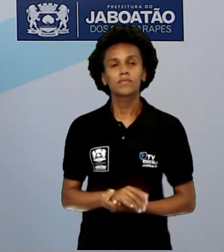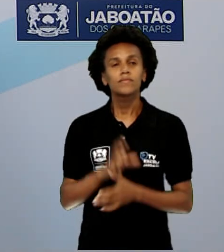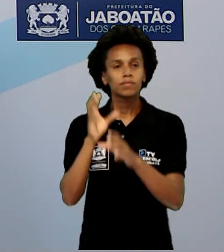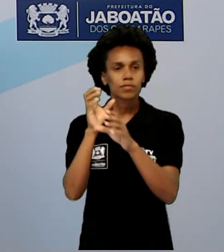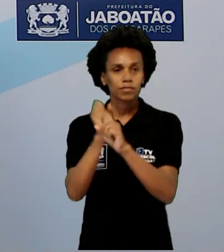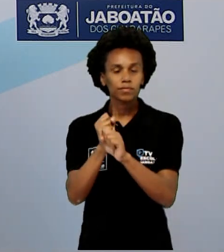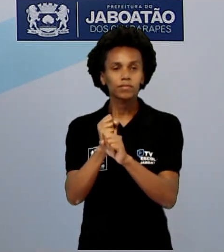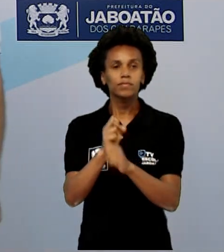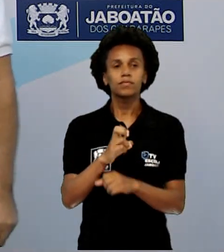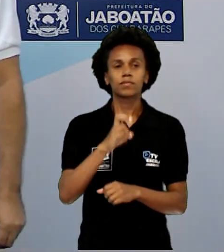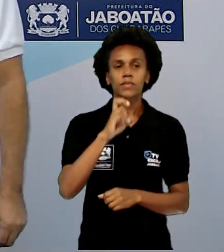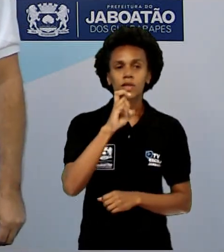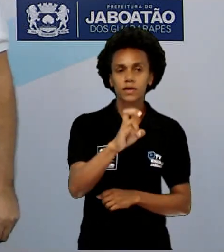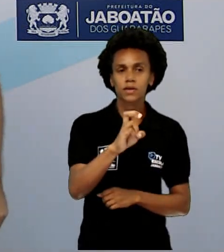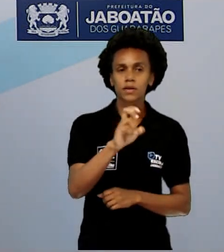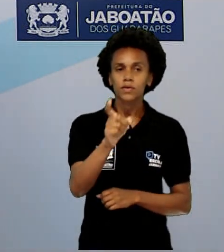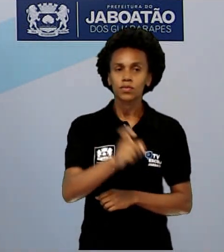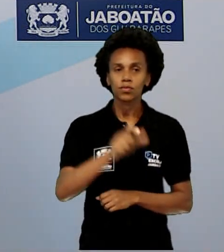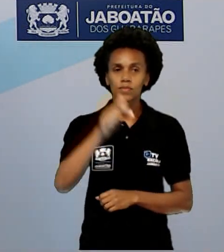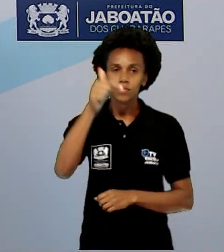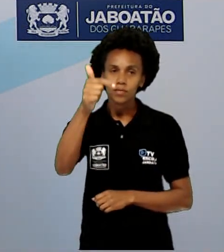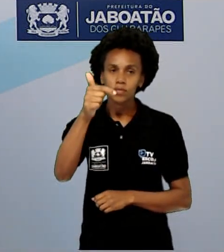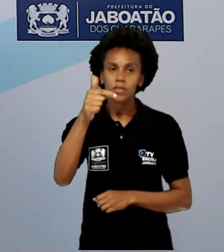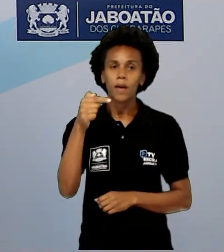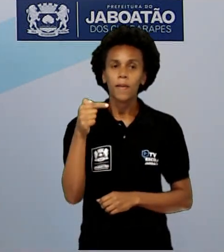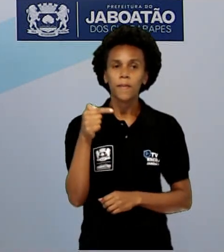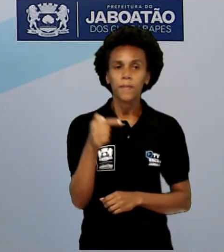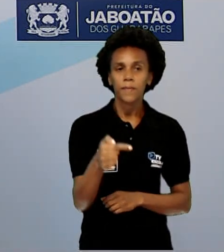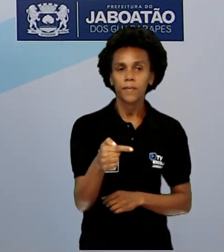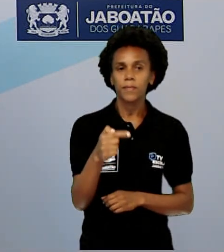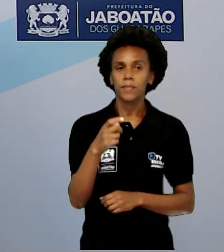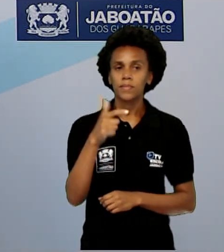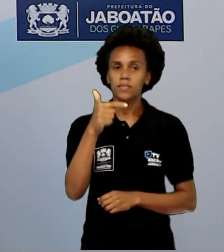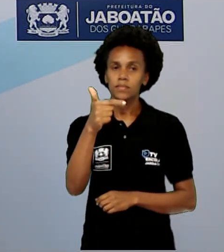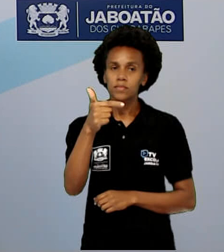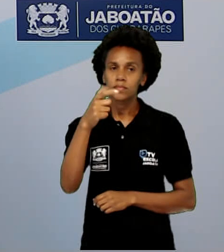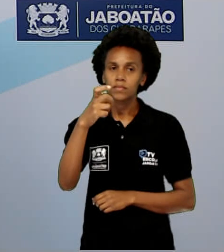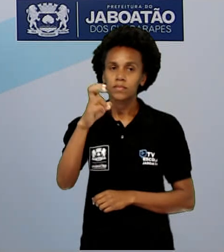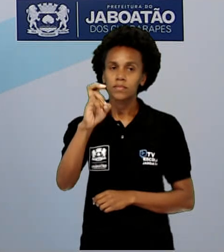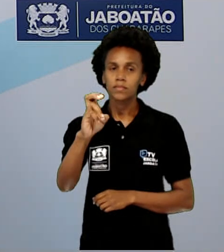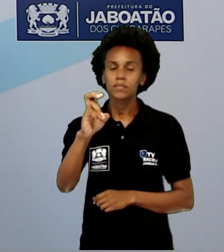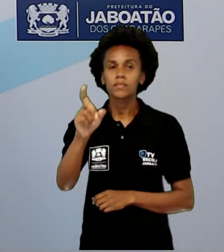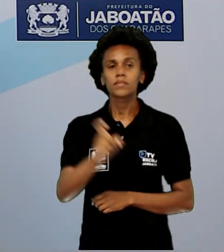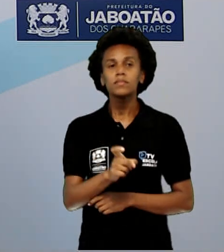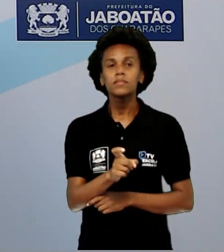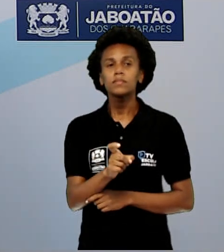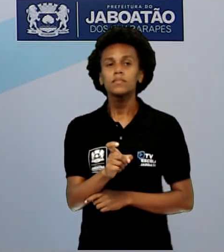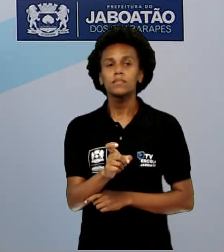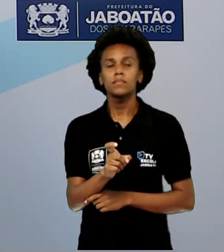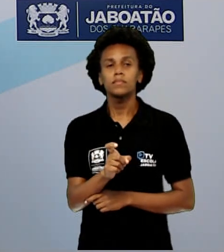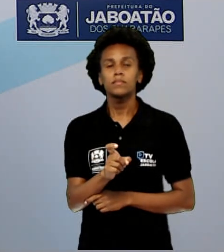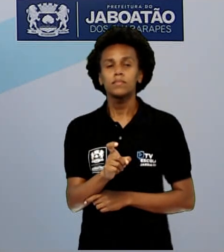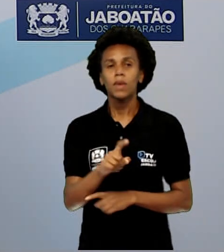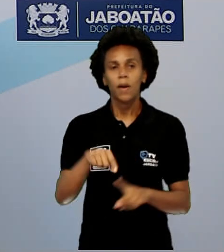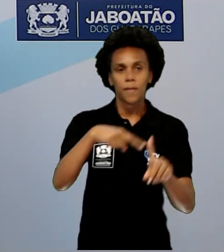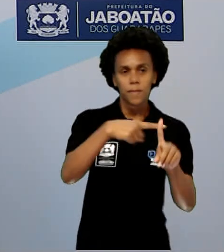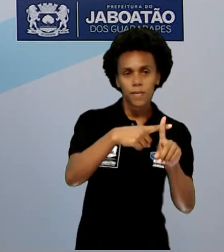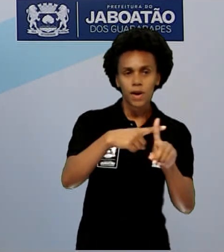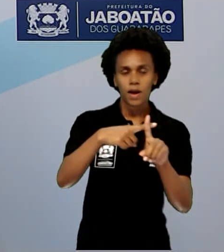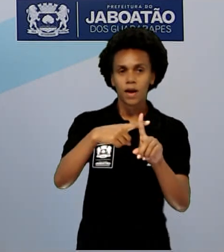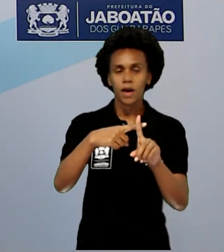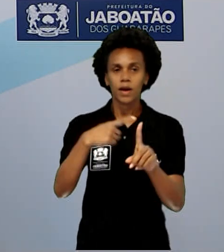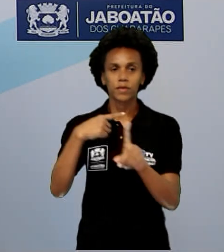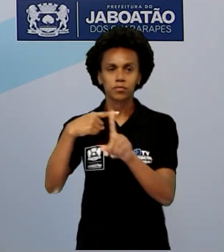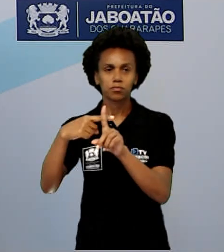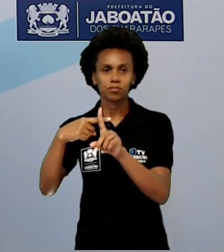ao quadrado dá 5x ao quadrado. 5 vezes 5 dá 25. O mais com menos na multiplicação é menos. Aí